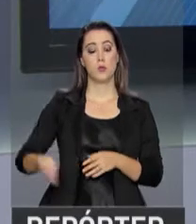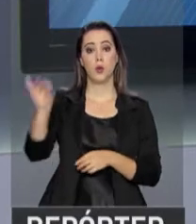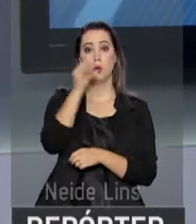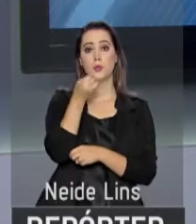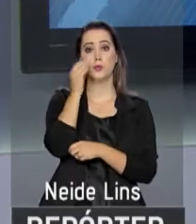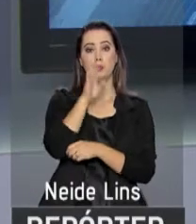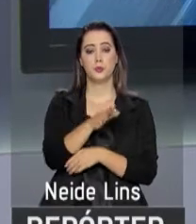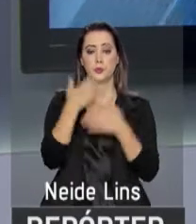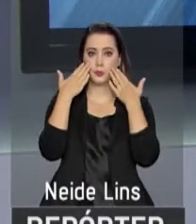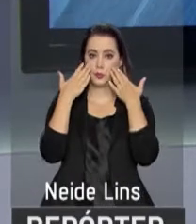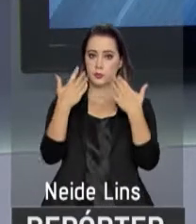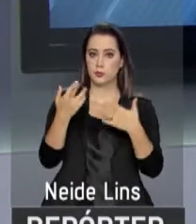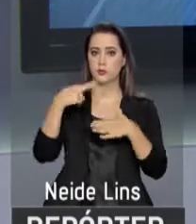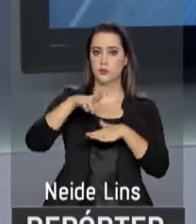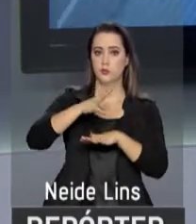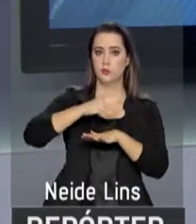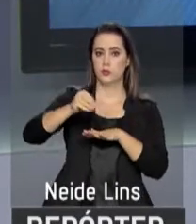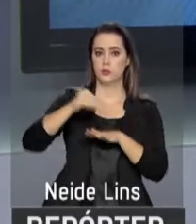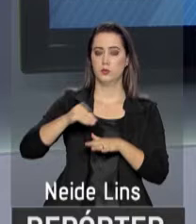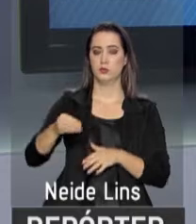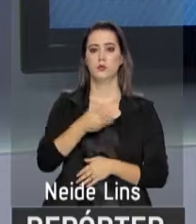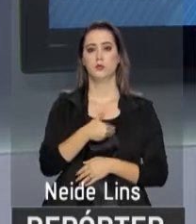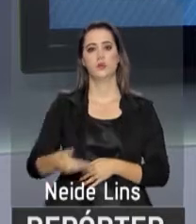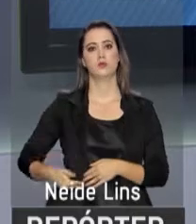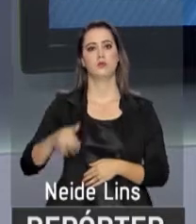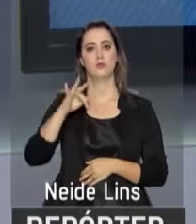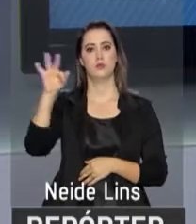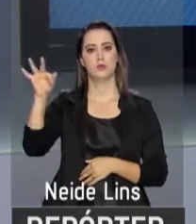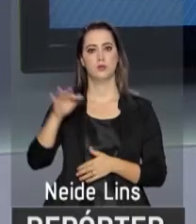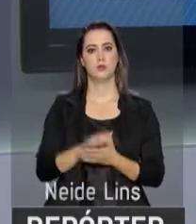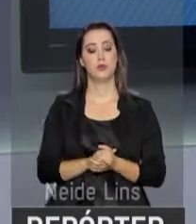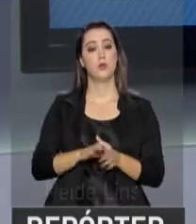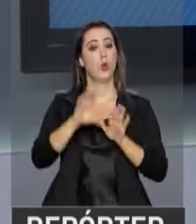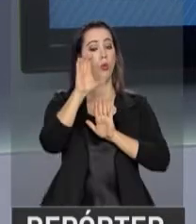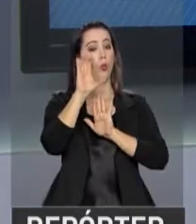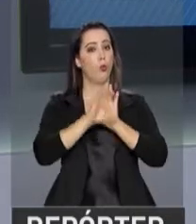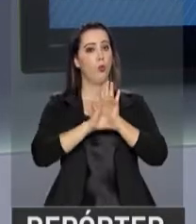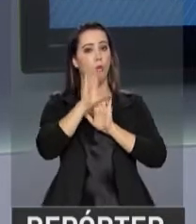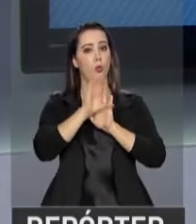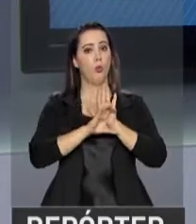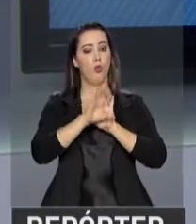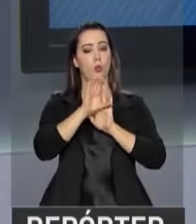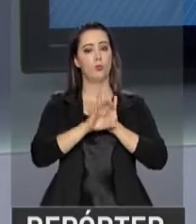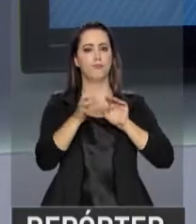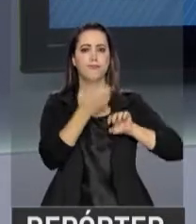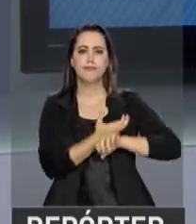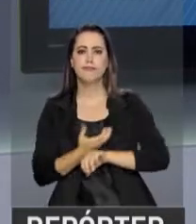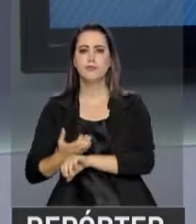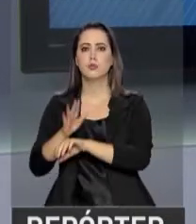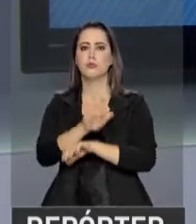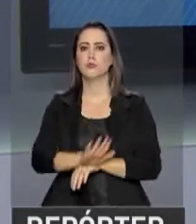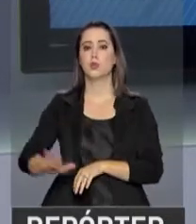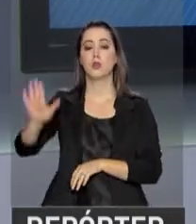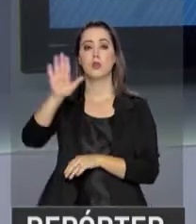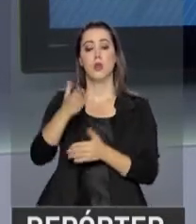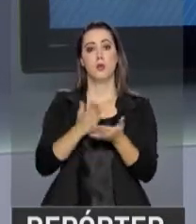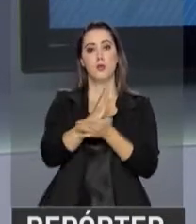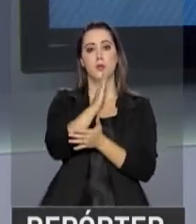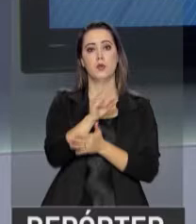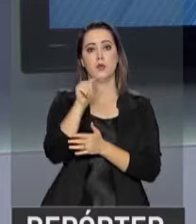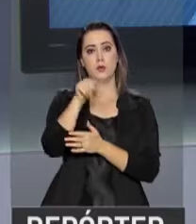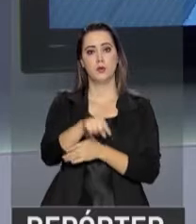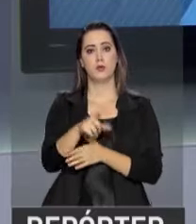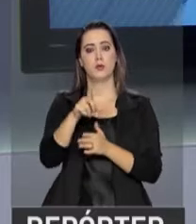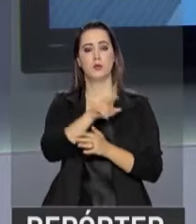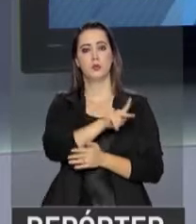Olá, boa tarde. No ar o repórter NBR com as notícias do governo federal. A Base Nacional Comum Curricular vai ser homologada daqui a pouco